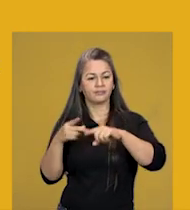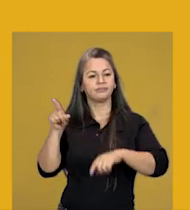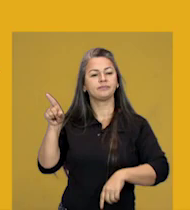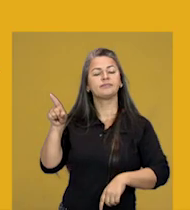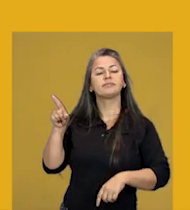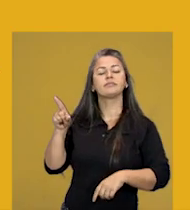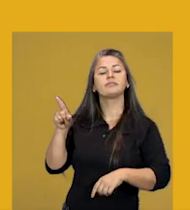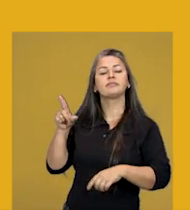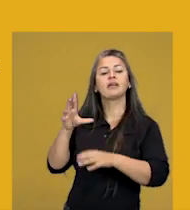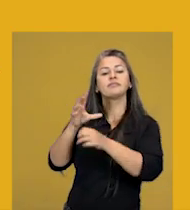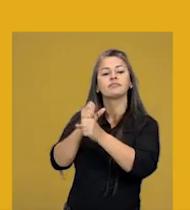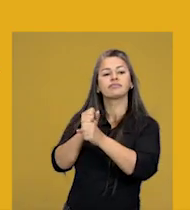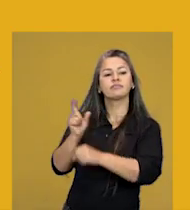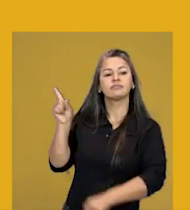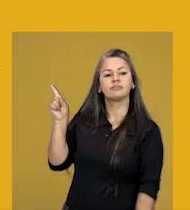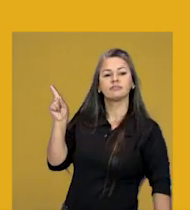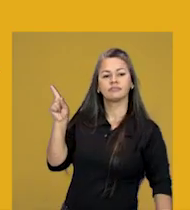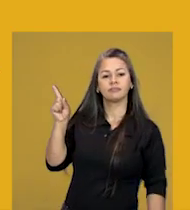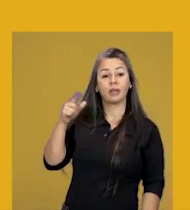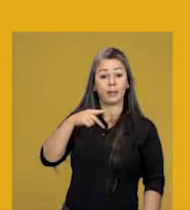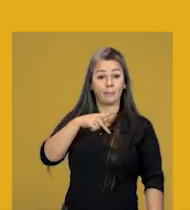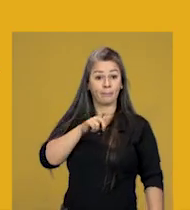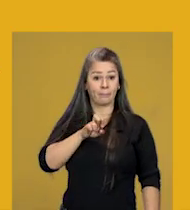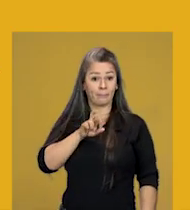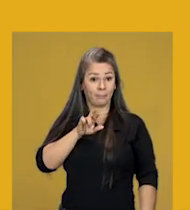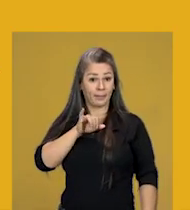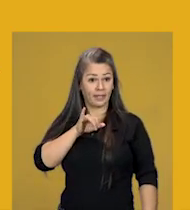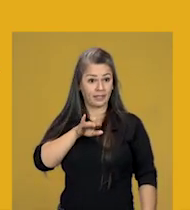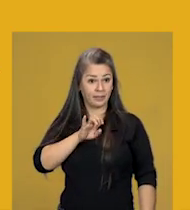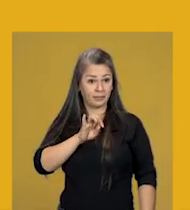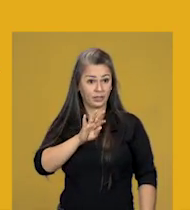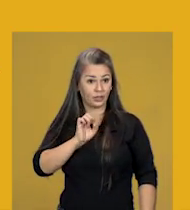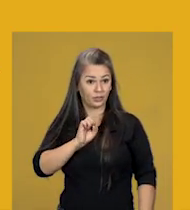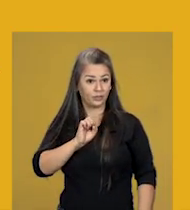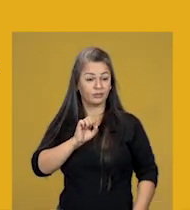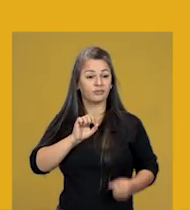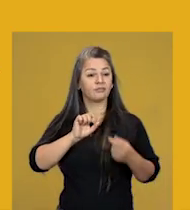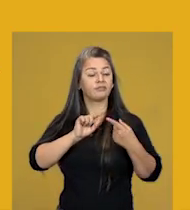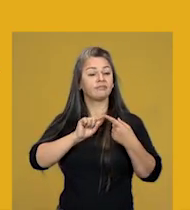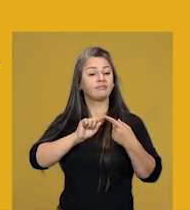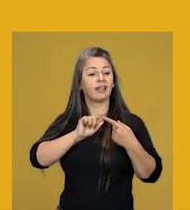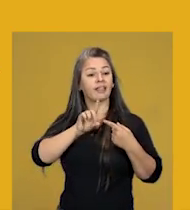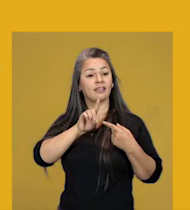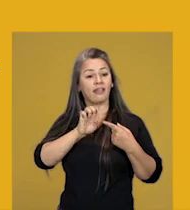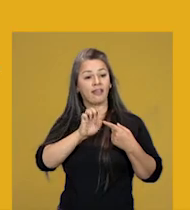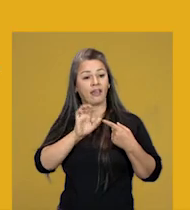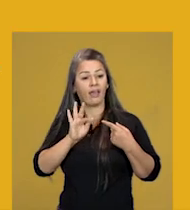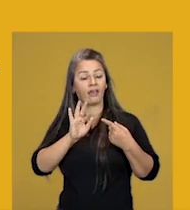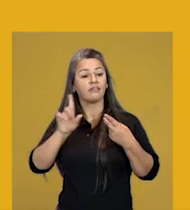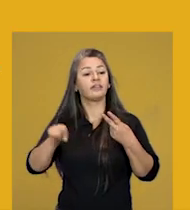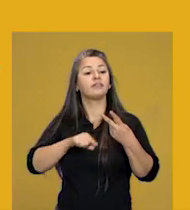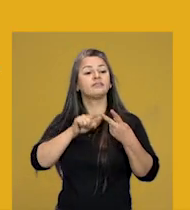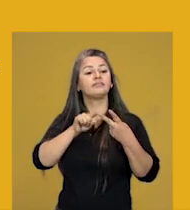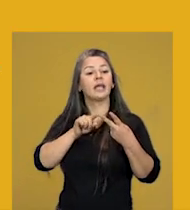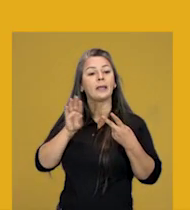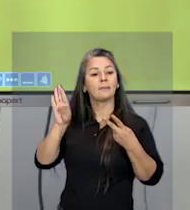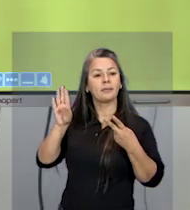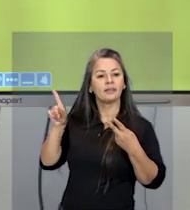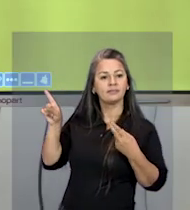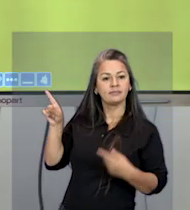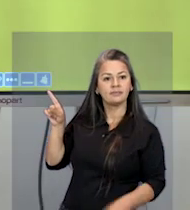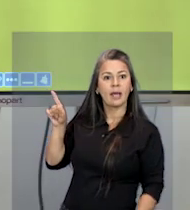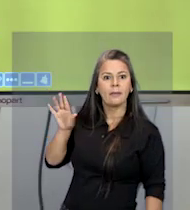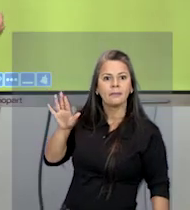Calcular o perímetro do triângulo DEF e depois as medidas x, y e z. Observem que só temos aqui um